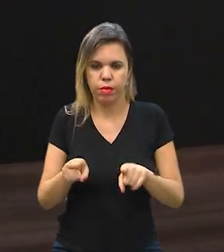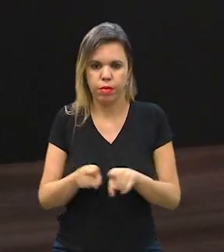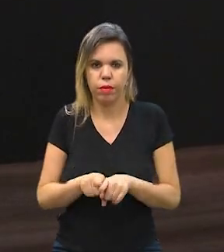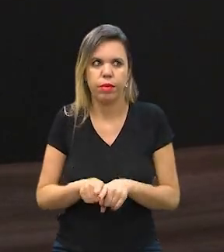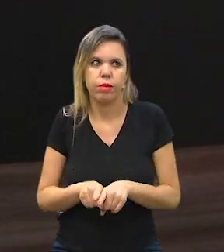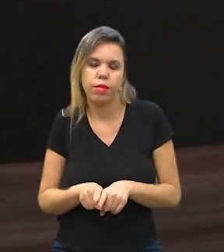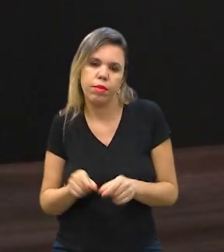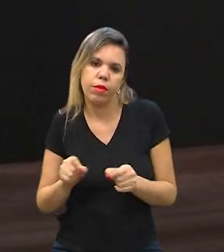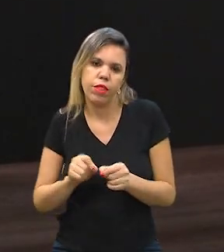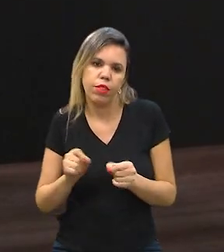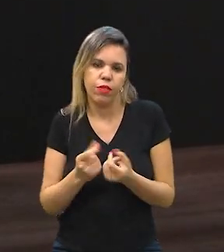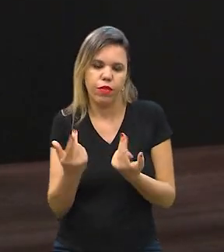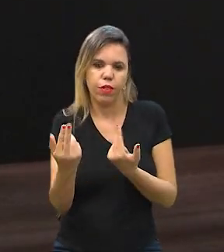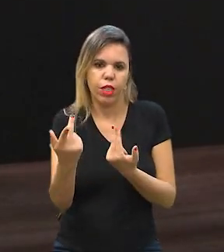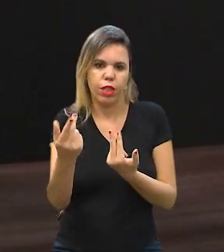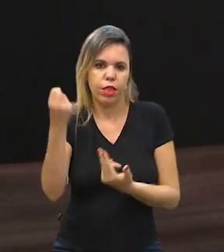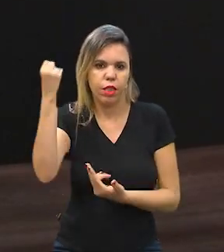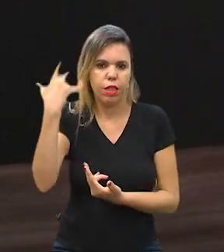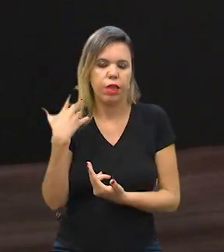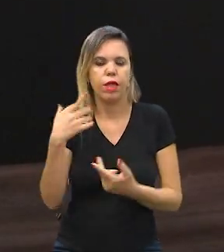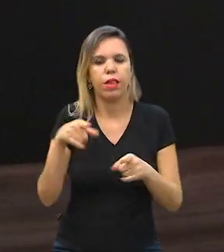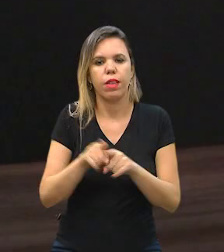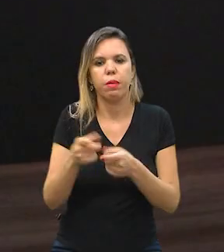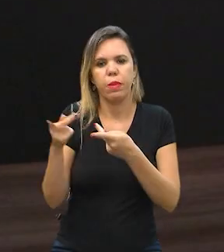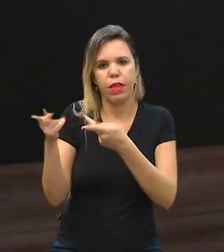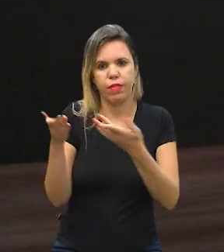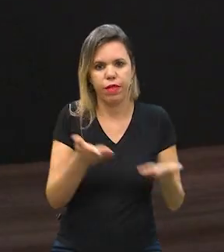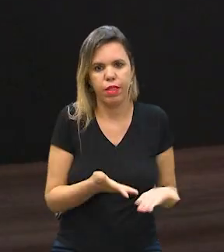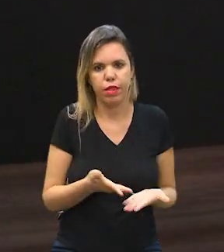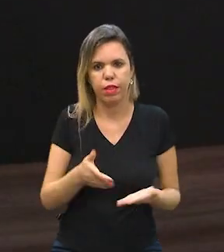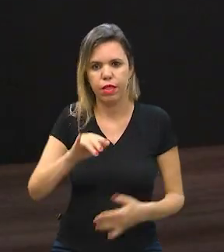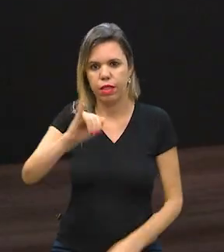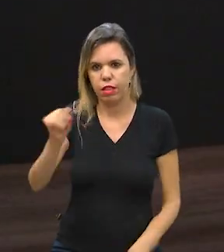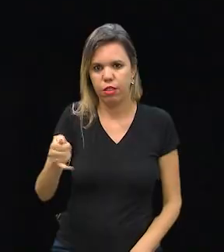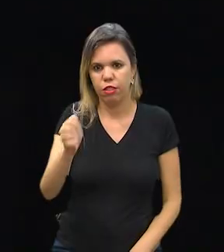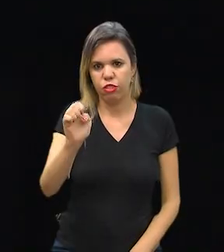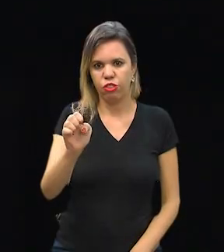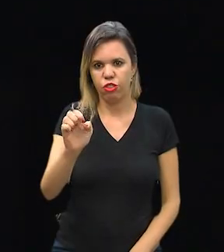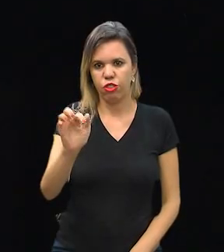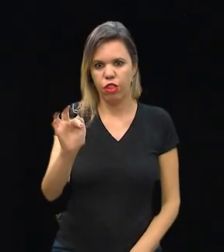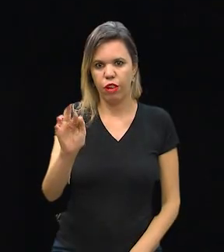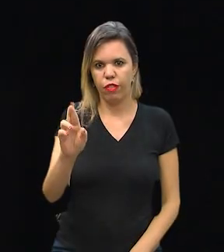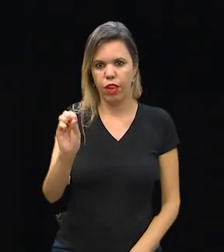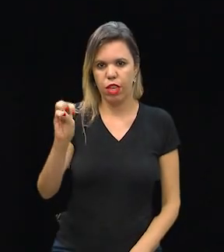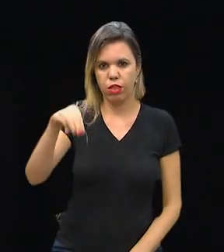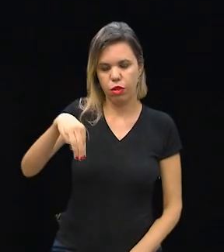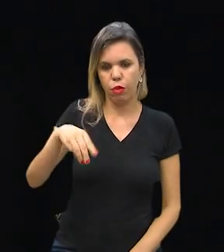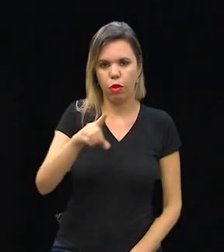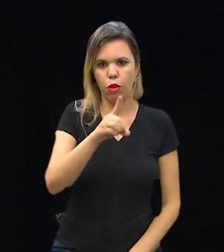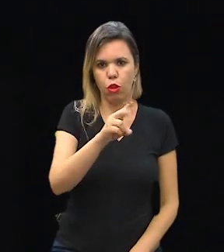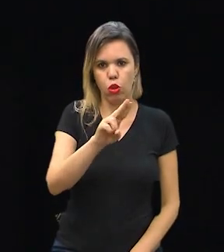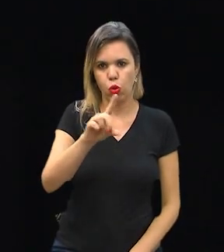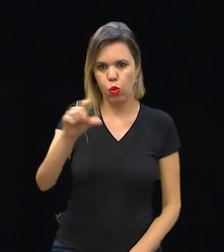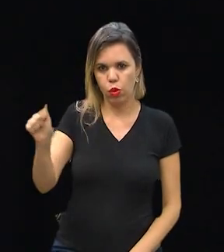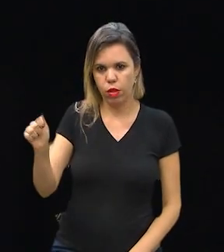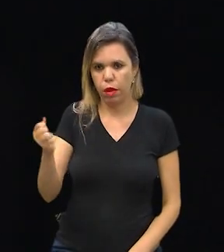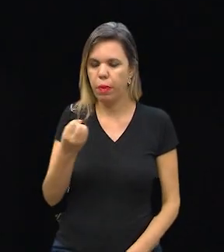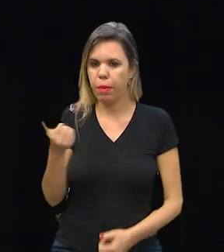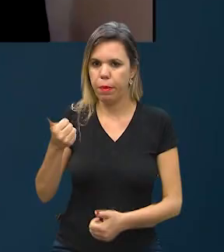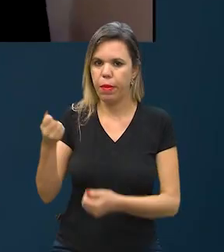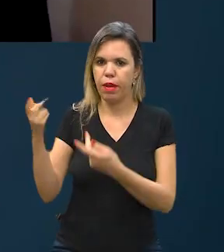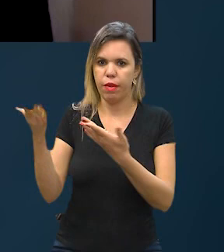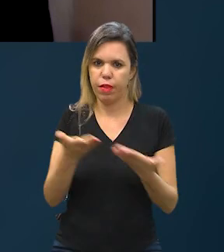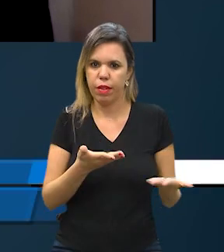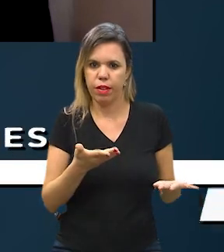também vão fazer o que eu acabei de fazer. Sejam bem-vindos, Jefferson e Duda. Jefferson, fala você primeiro, seja